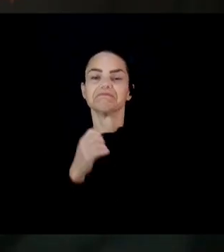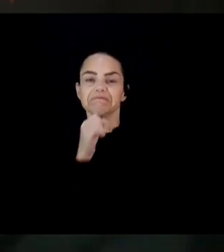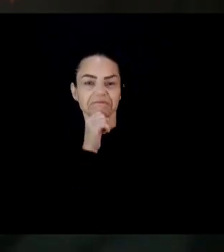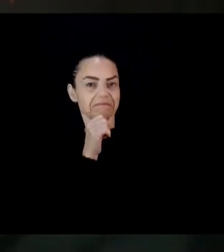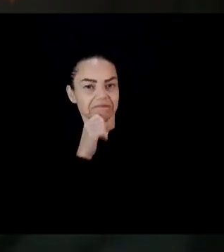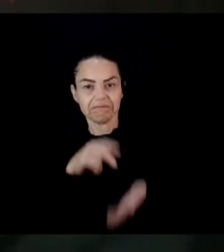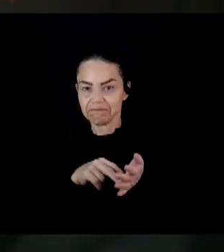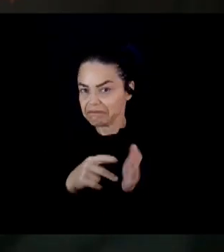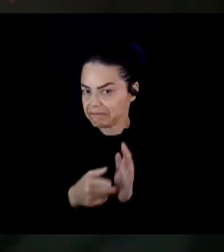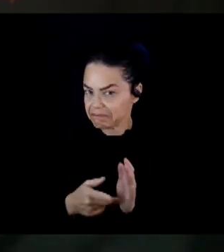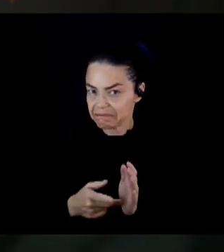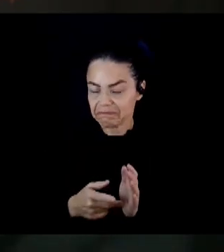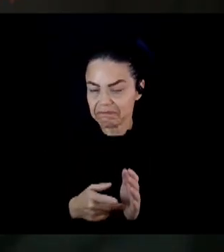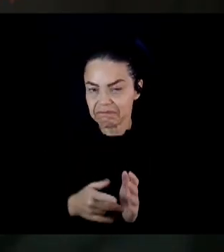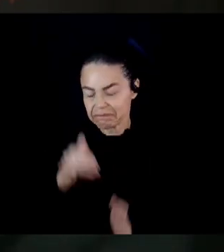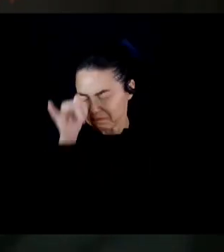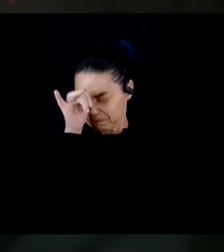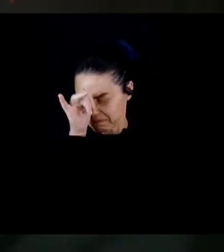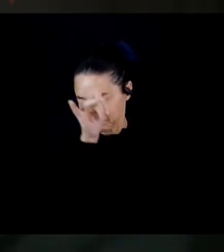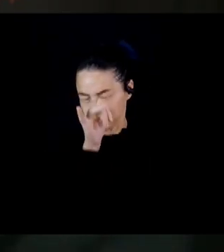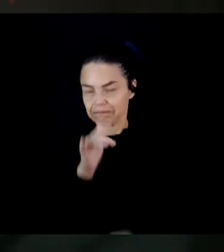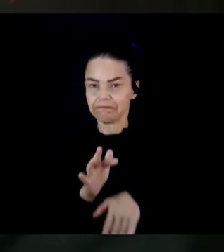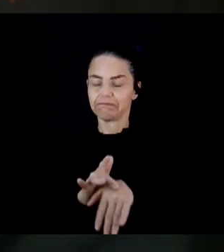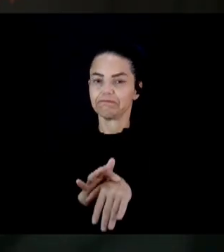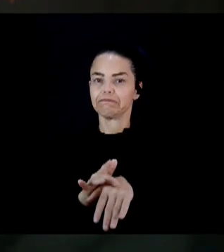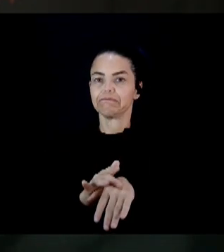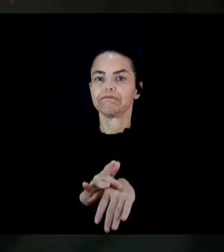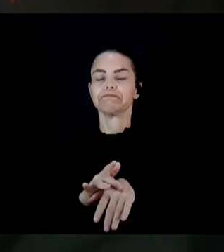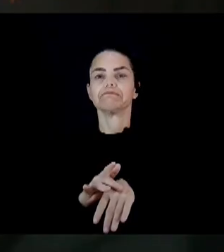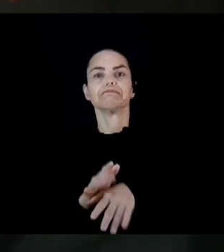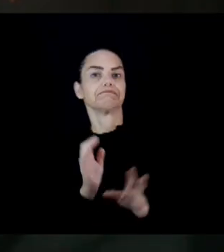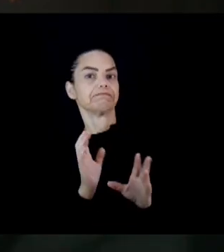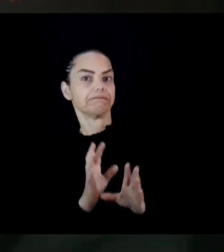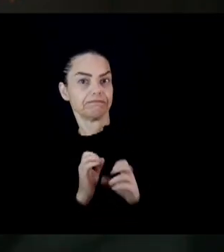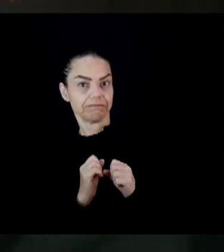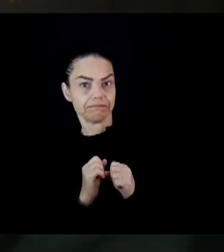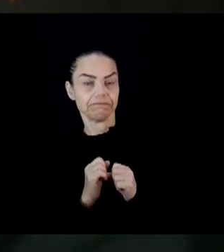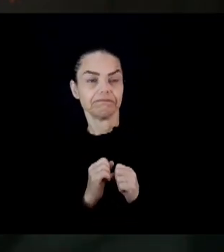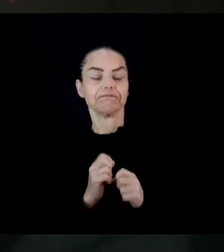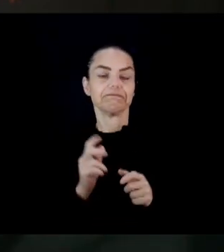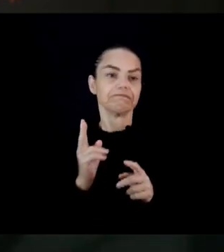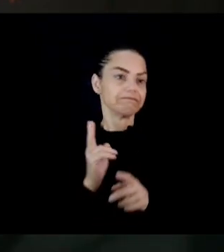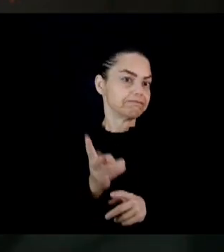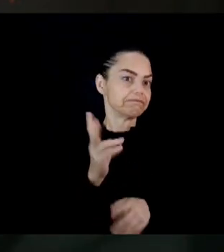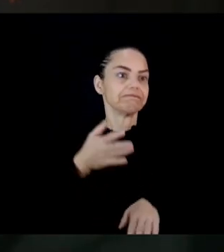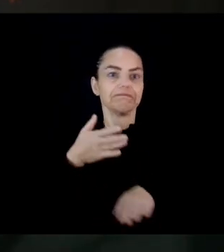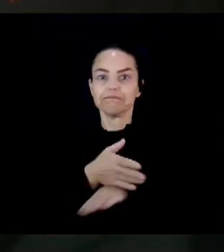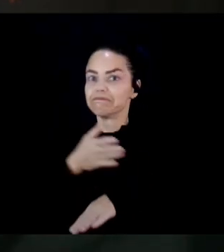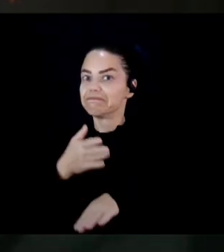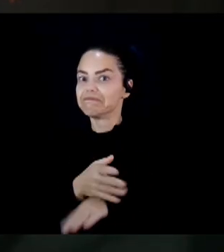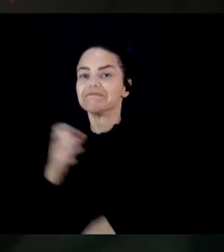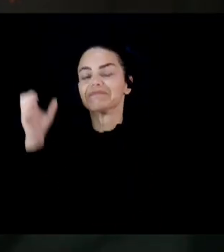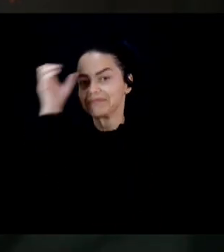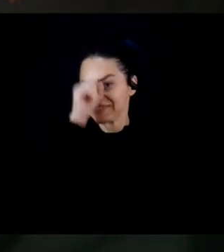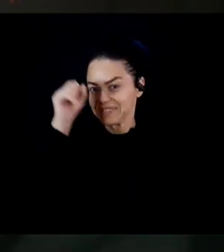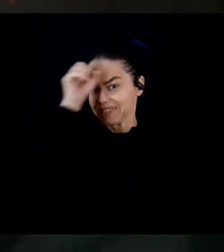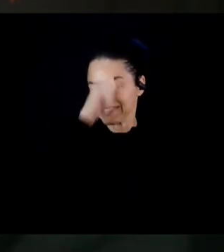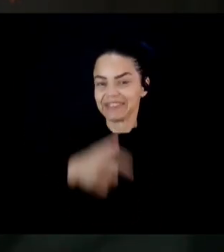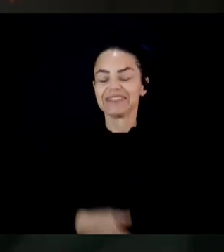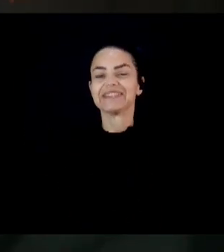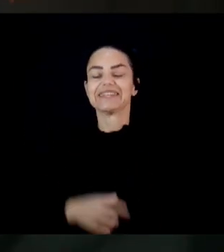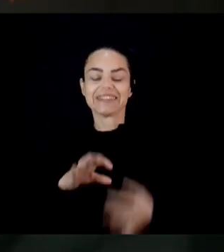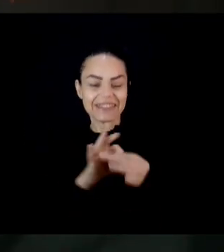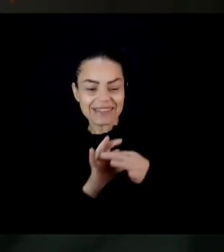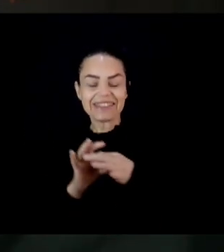apenas evitar as doenças. Significa continuar participando, aprendendo, criando vínculos,